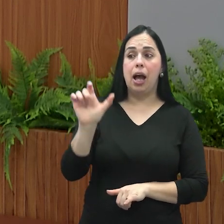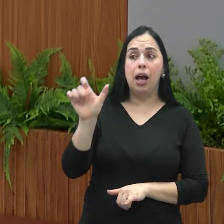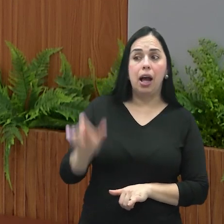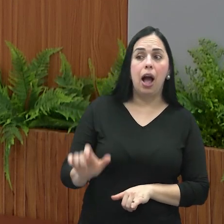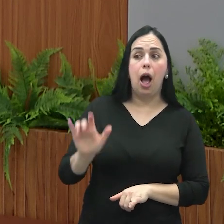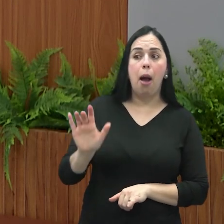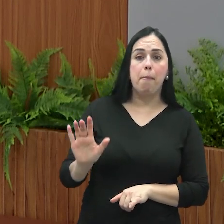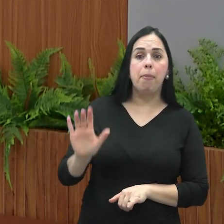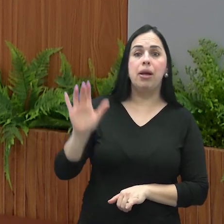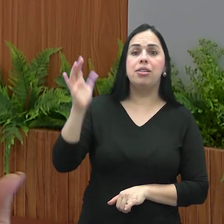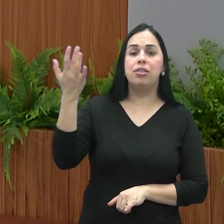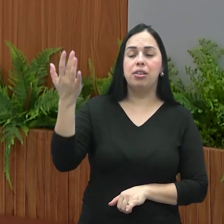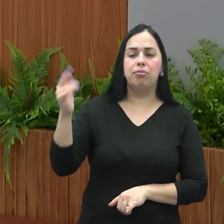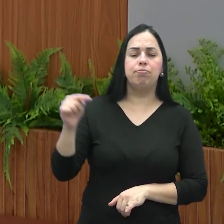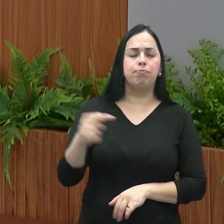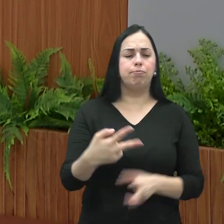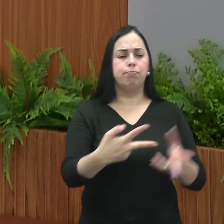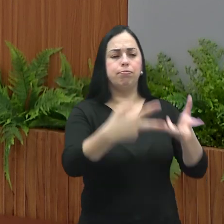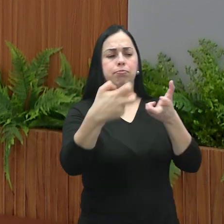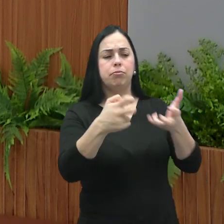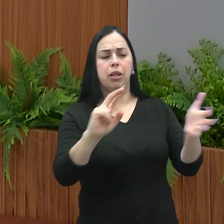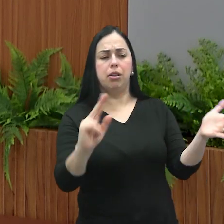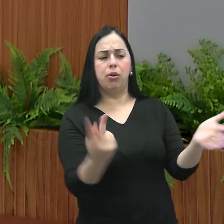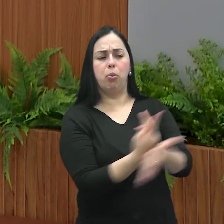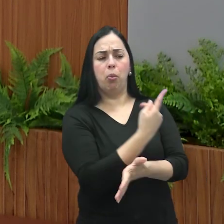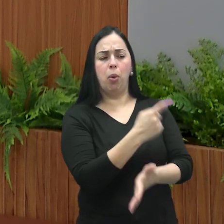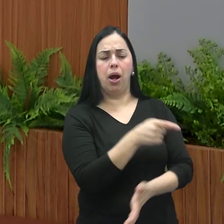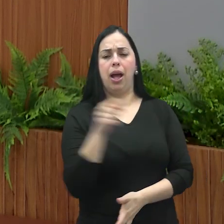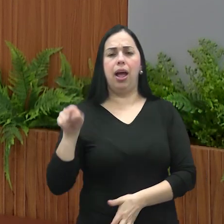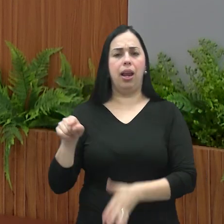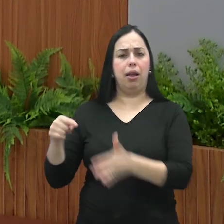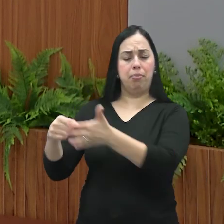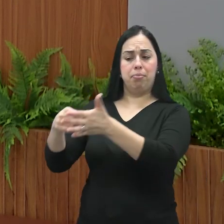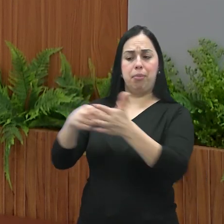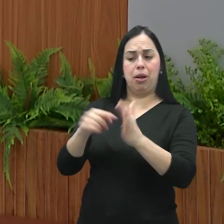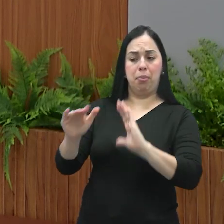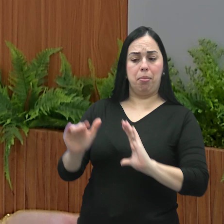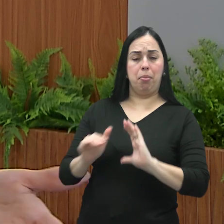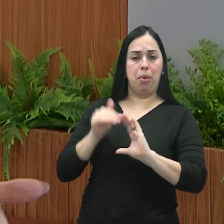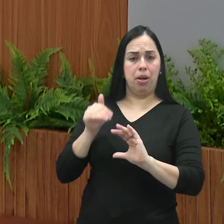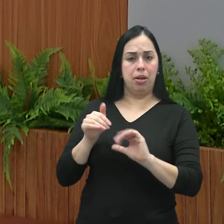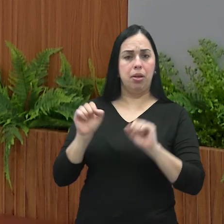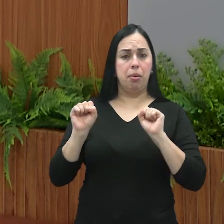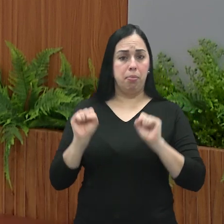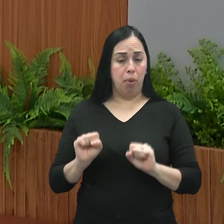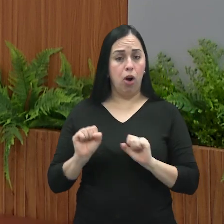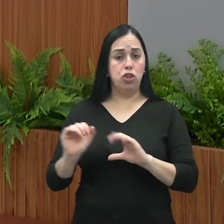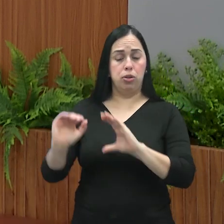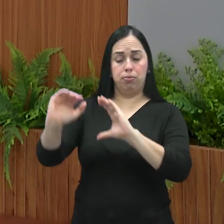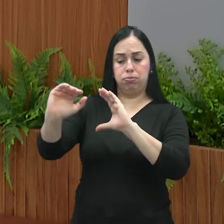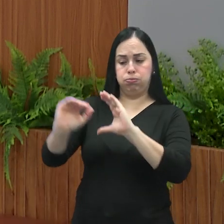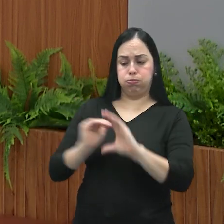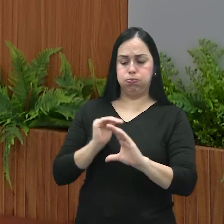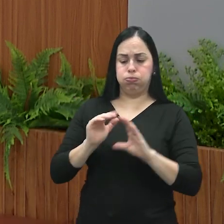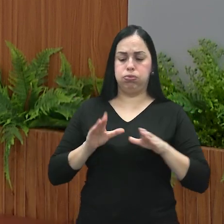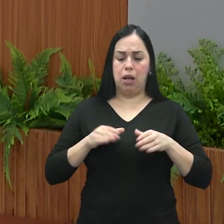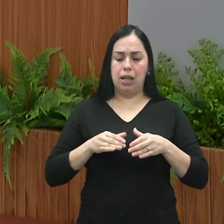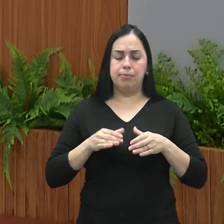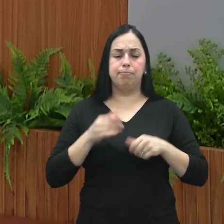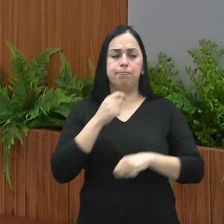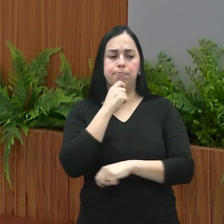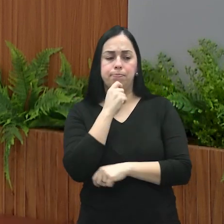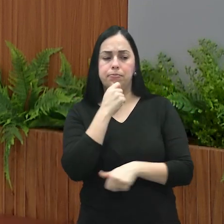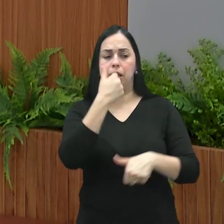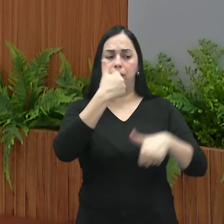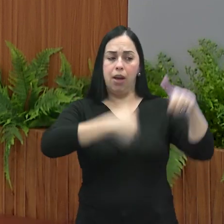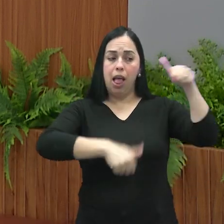alguém tenha ciência em relação a uma conduta que seja inadequada, possa levar para essa comissão